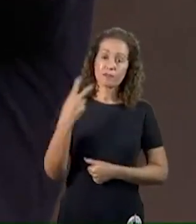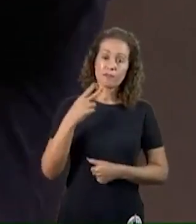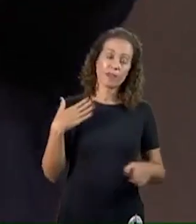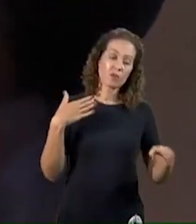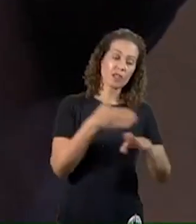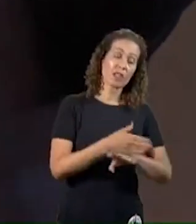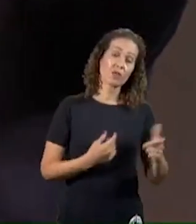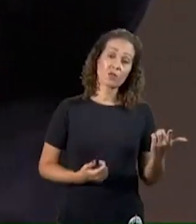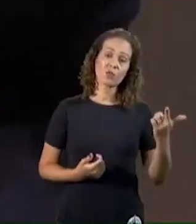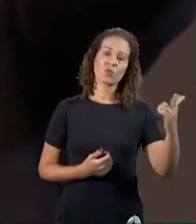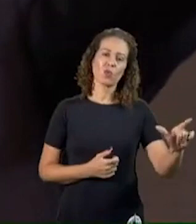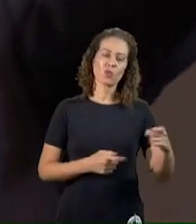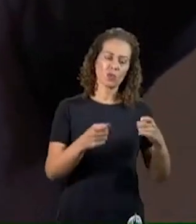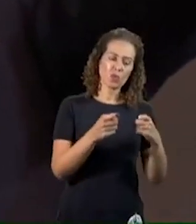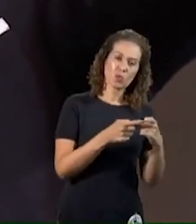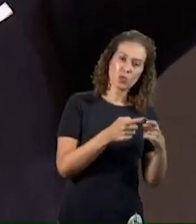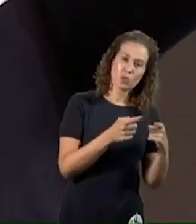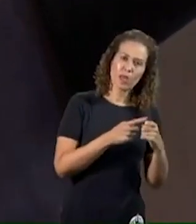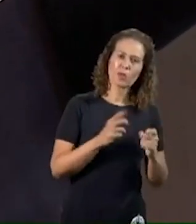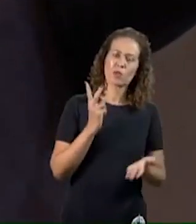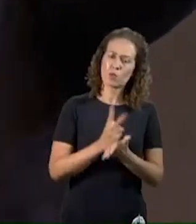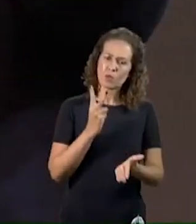No outro, da mesma raça dele,